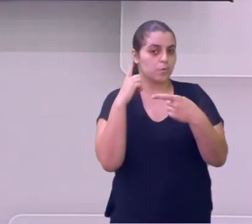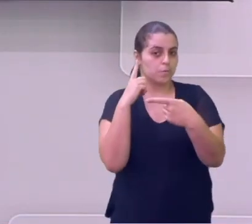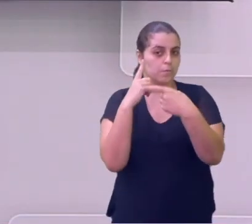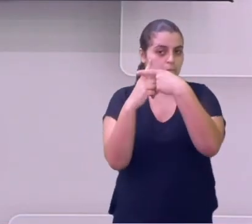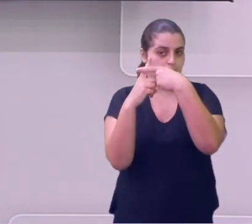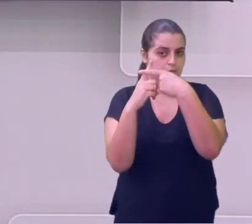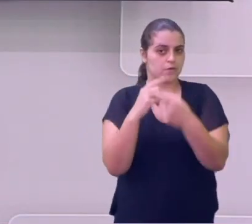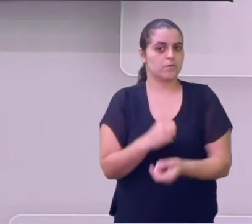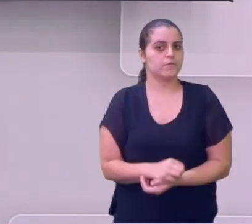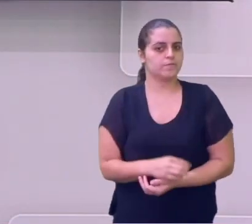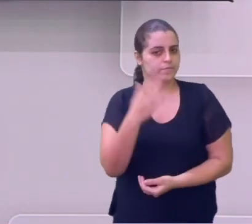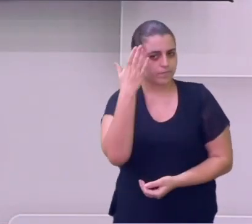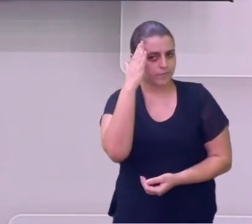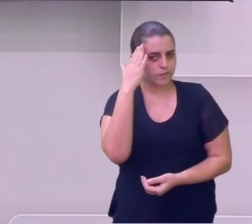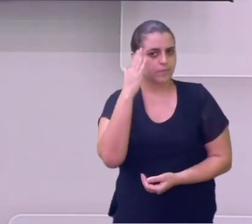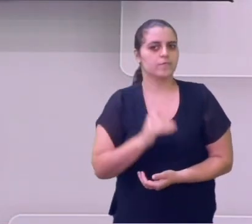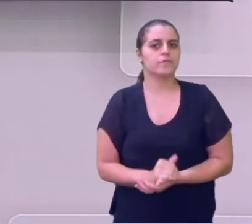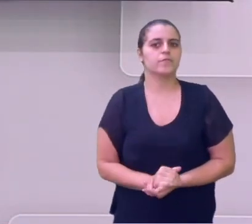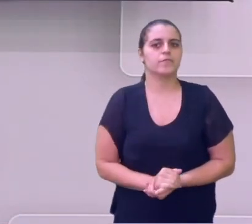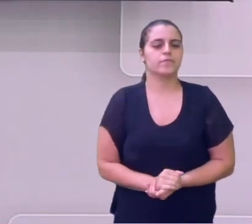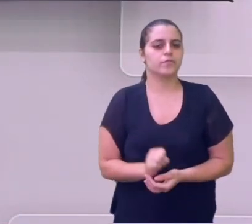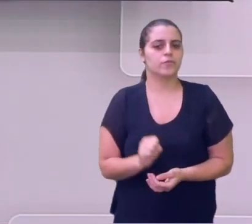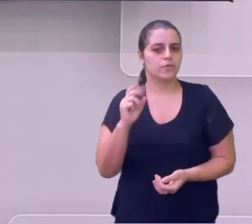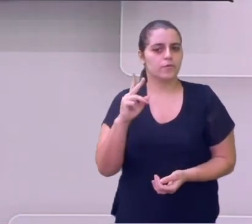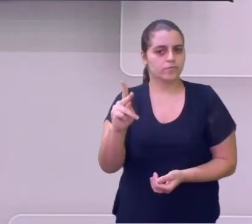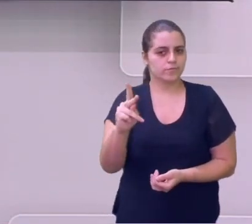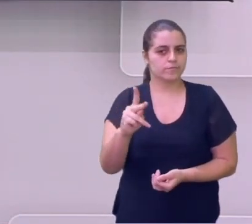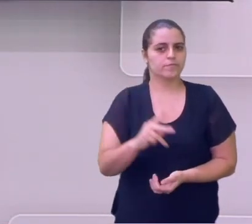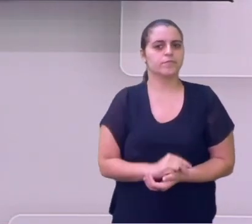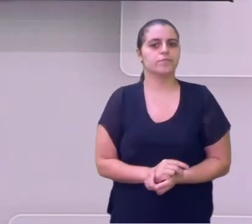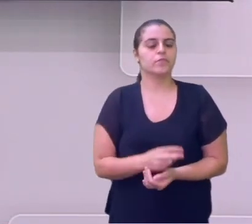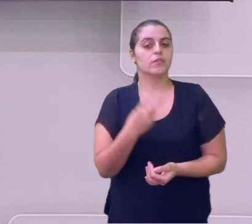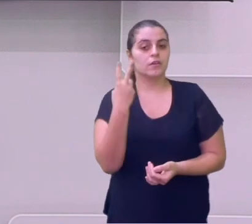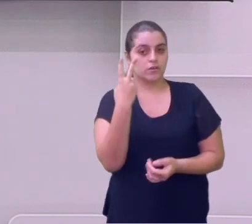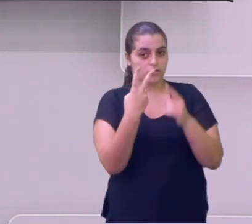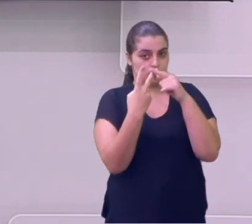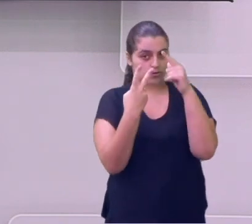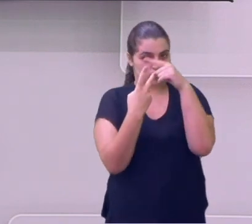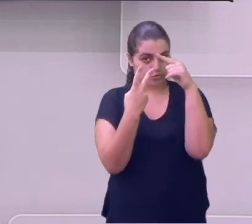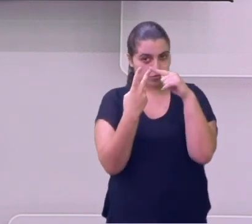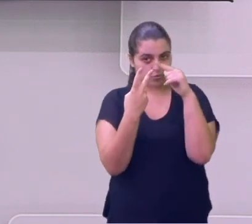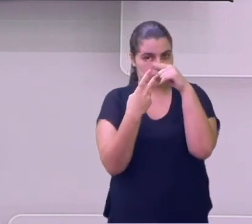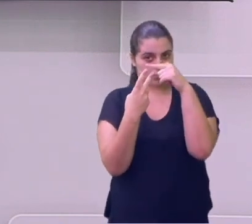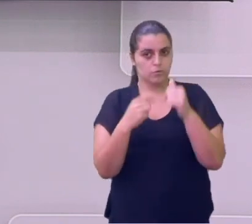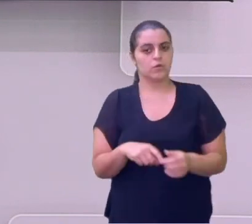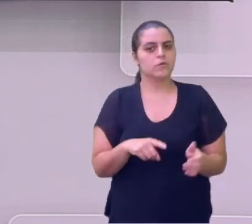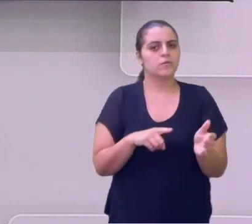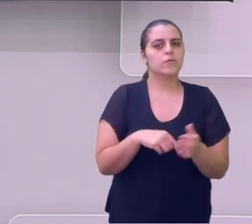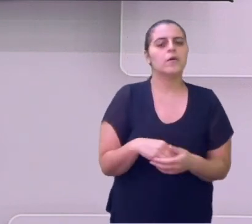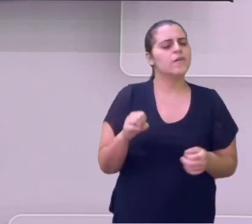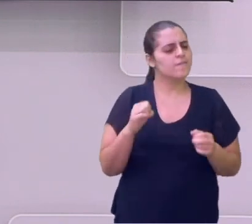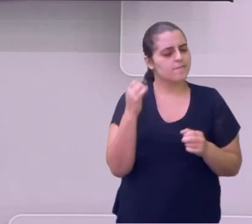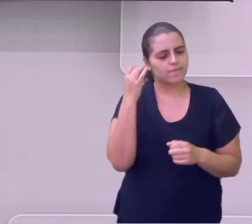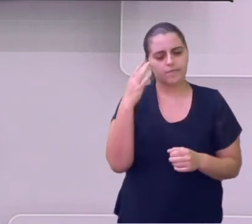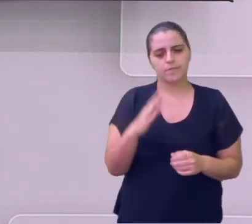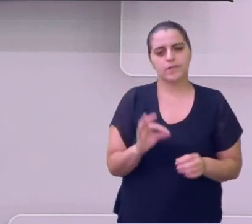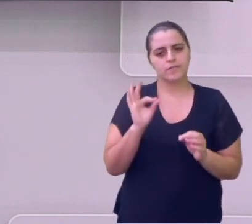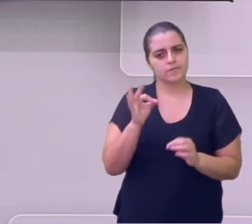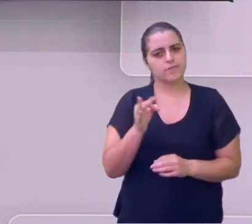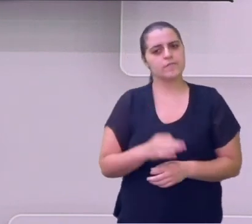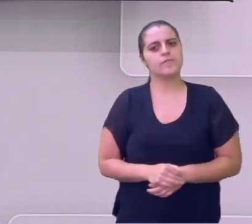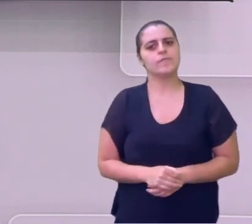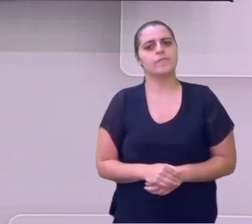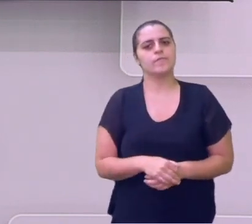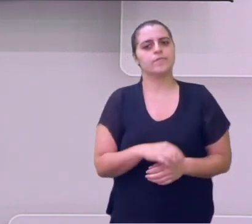adição ou subtração. Combinado? Então, as duas formas de montar a sua operação está correta. Sentença